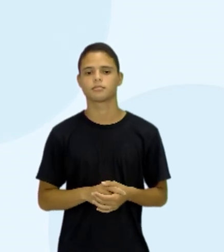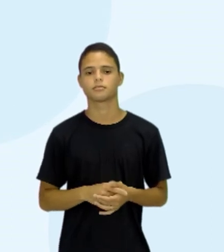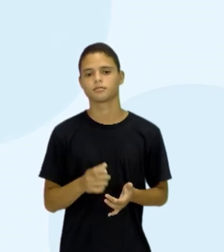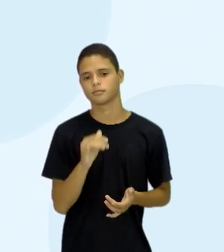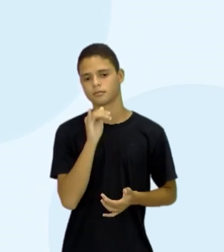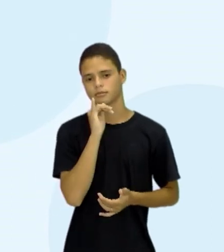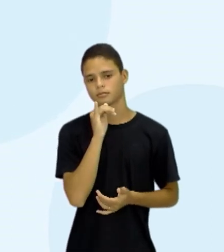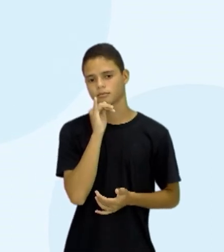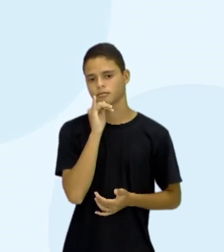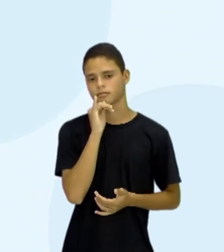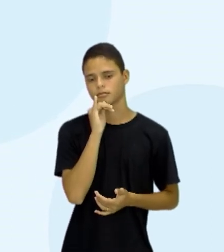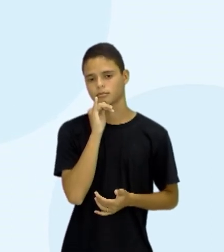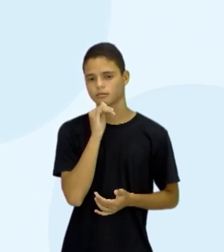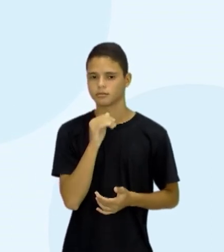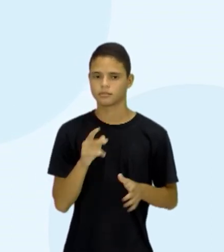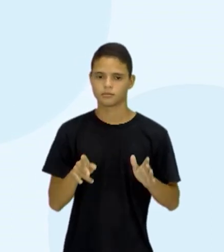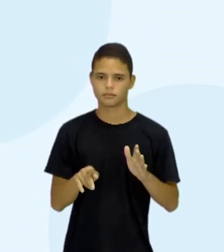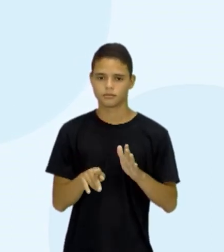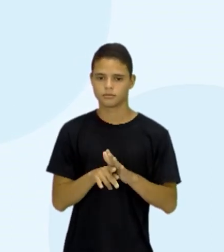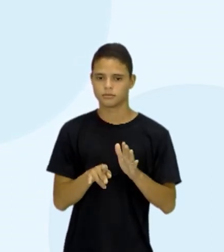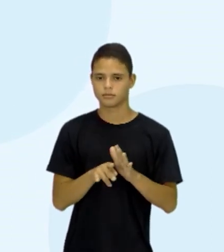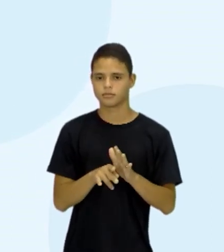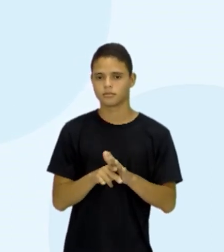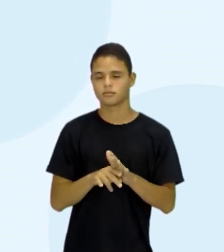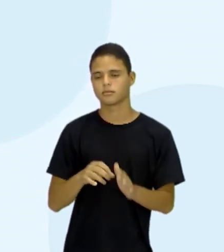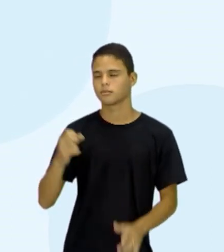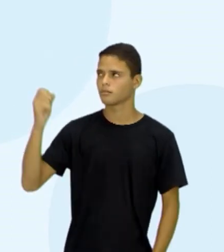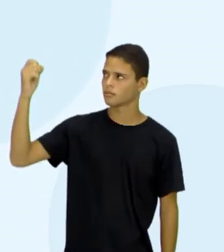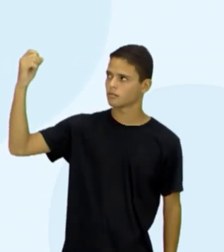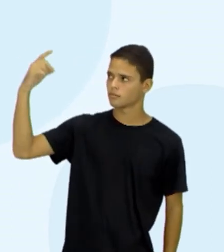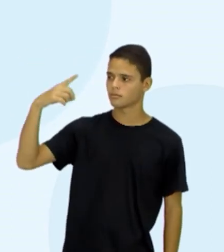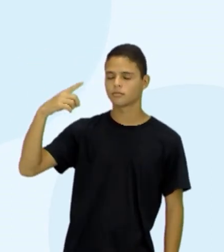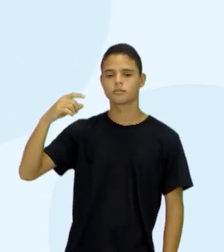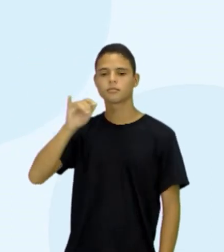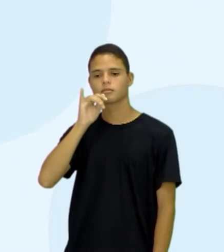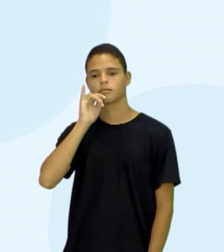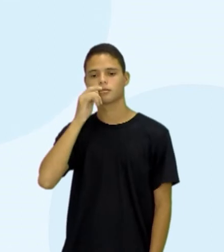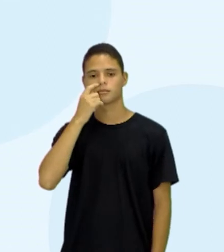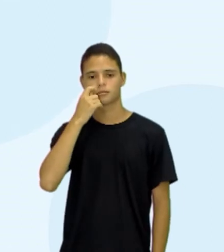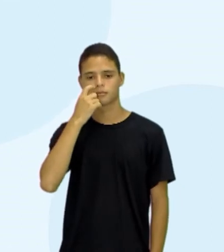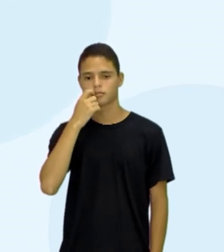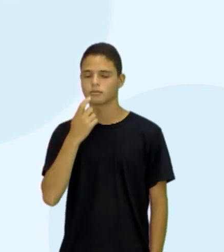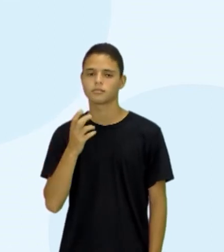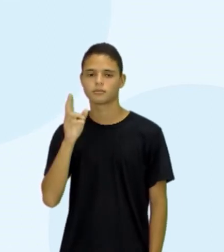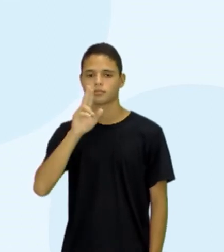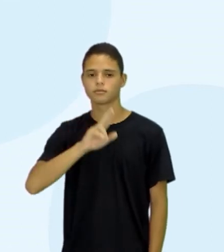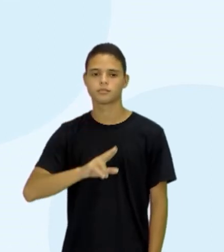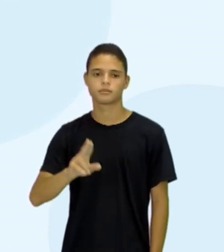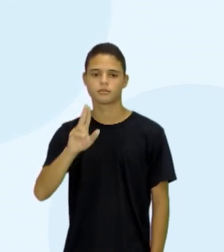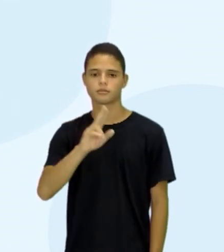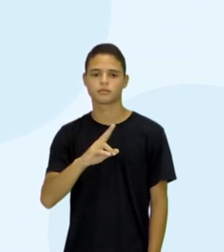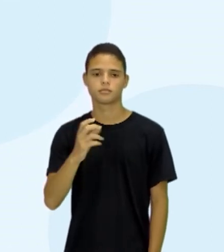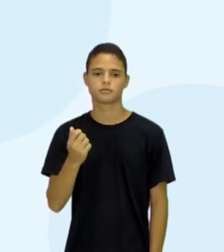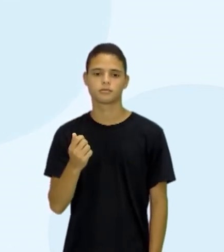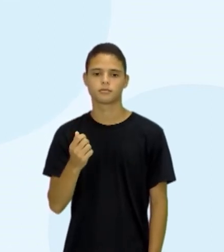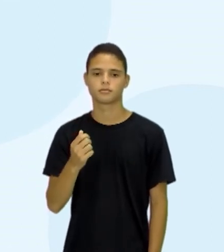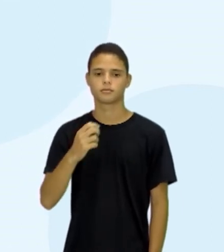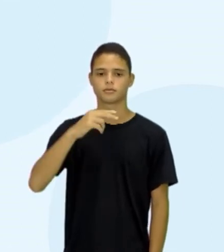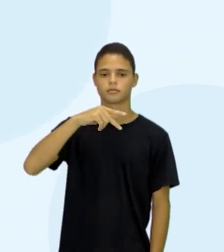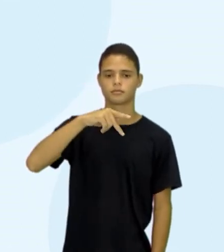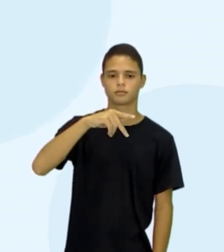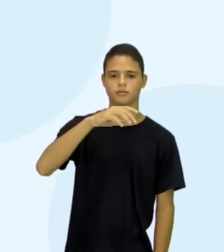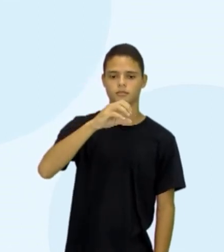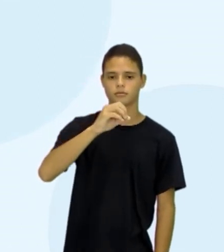o Sol a pino num determinado lugar, por exemplo, o cara pegou ali e usou um poço, né? Então o